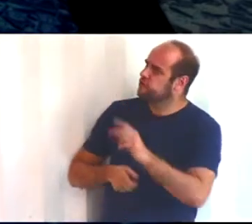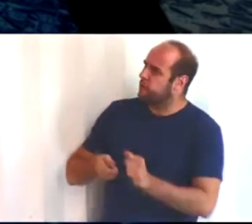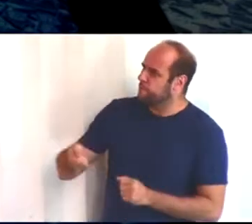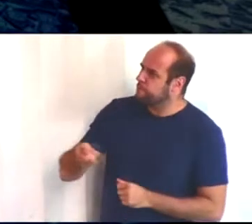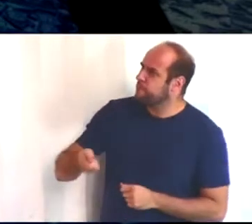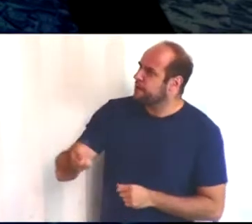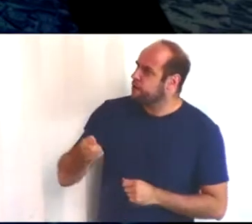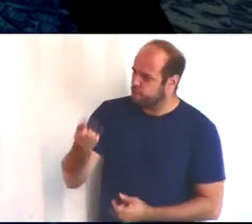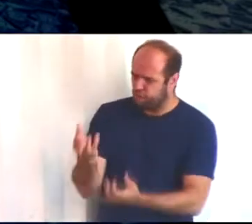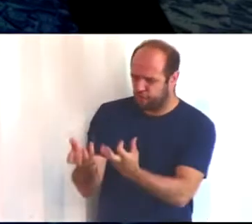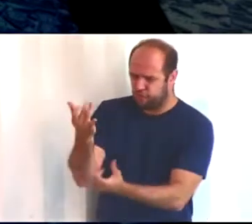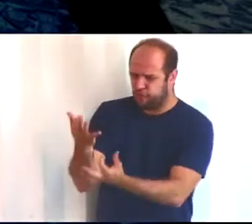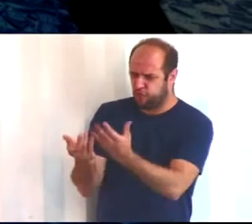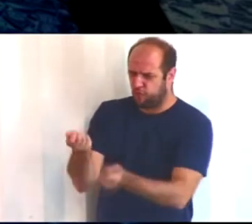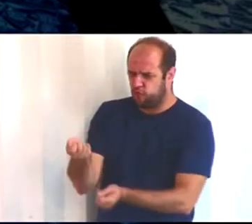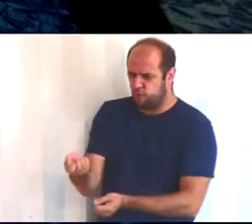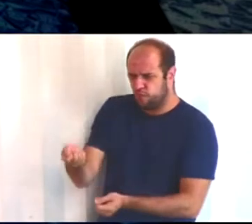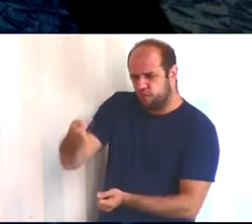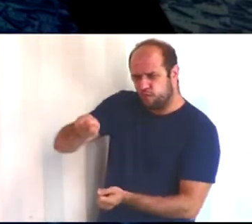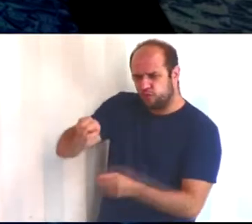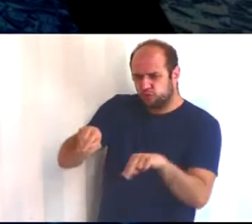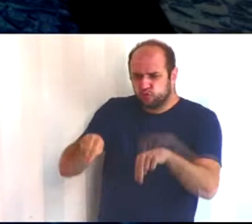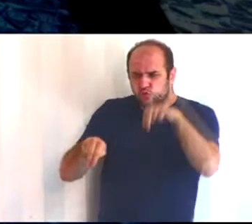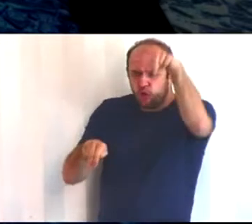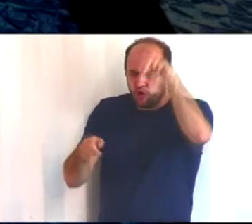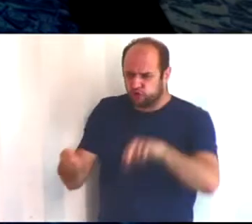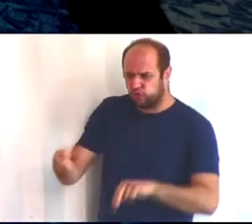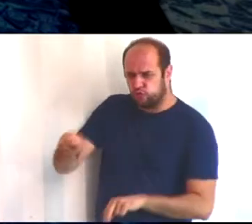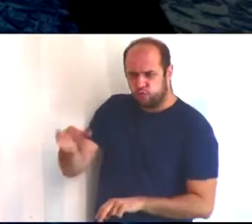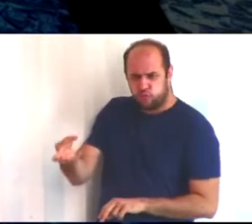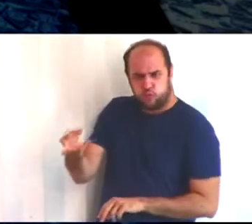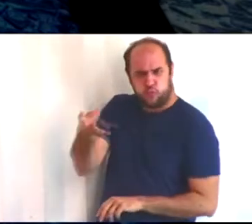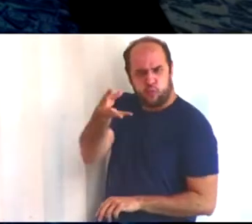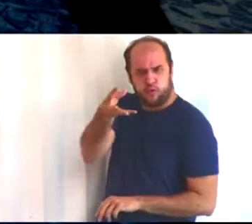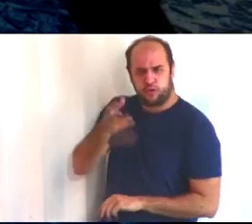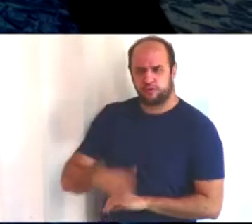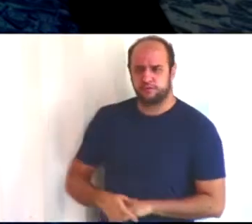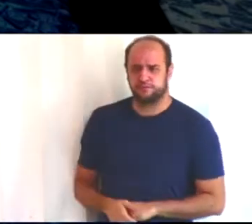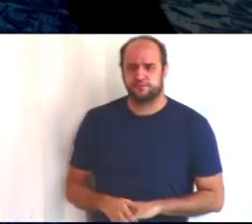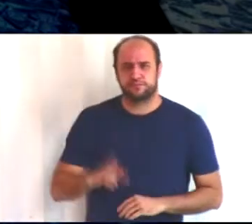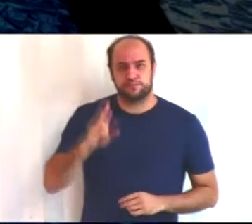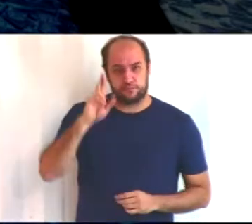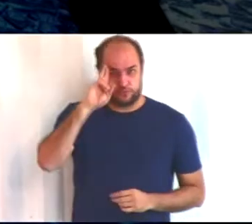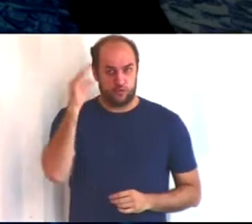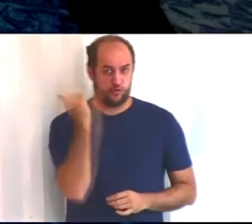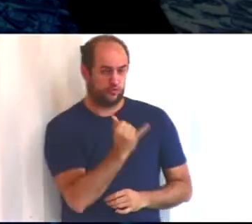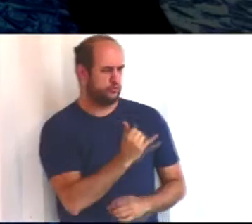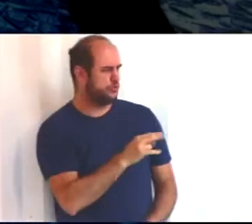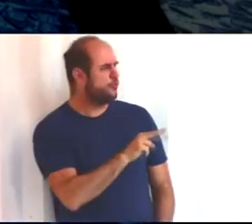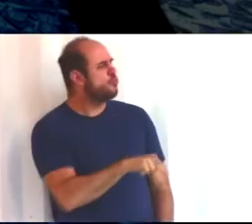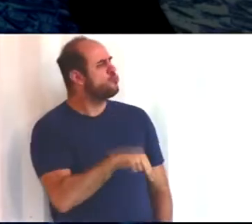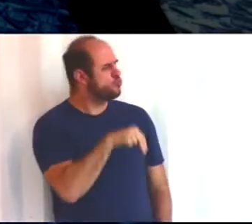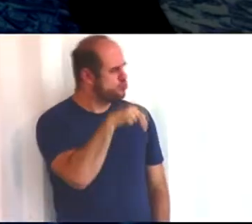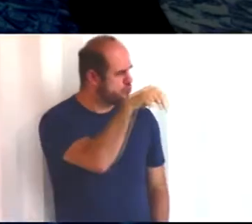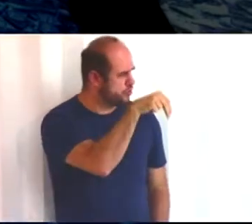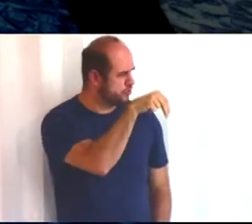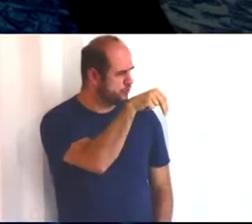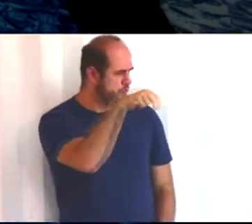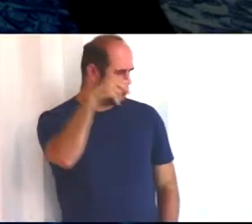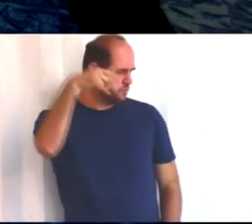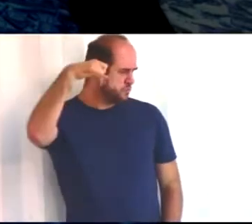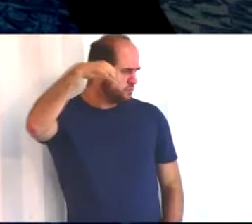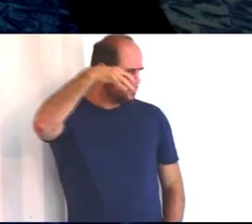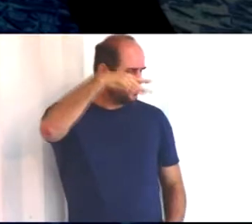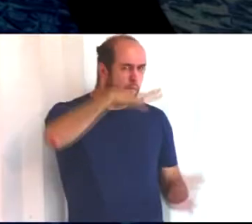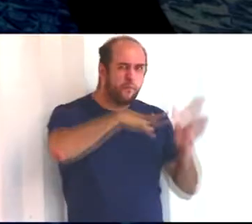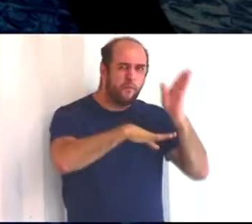fogo, cuja boca se inclina do norte. Disse meu Senhor: do norte se derramará o mal